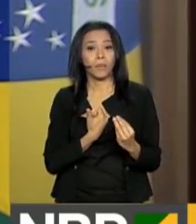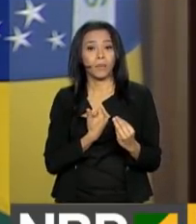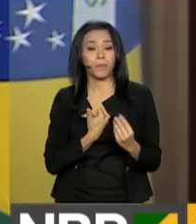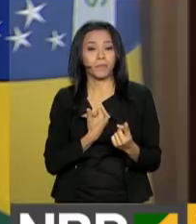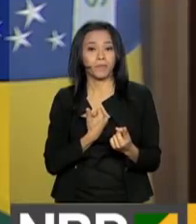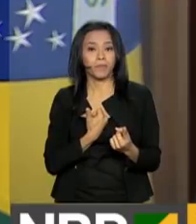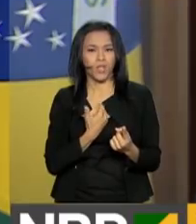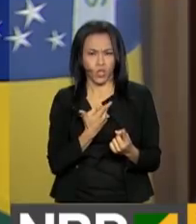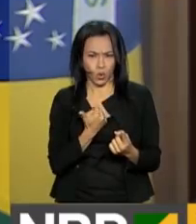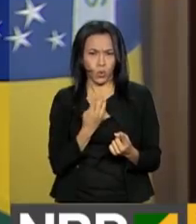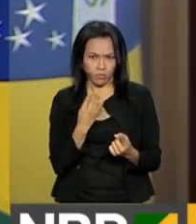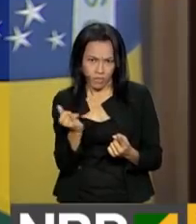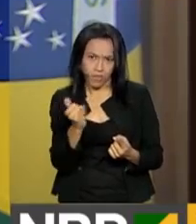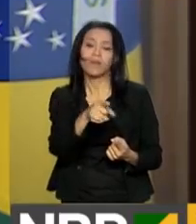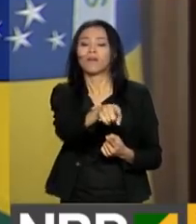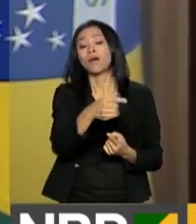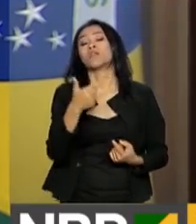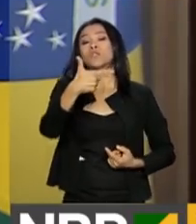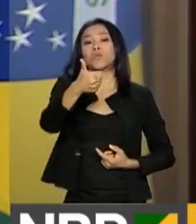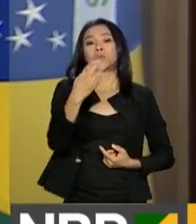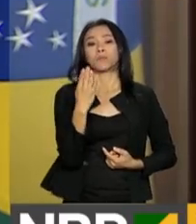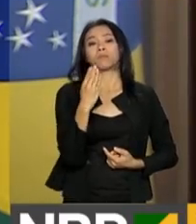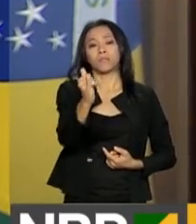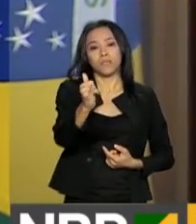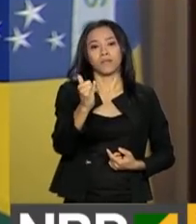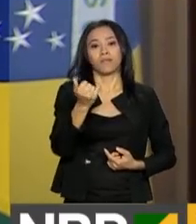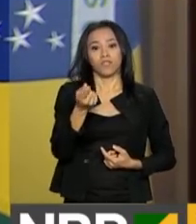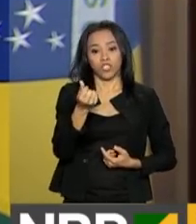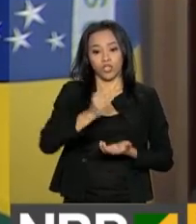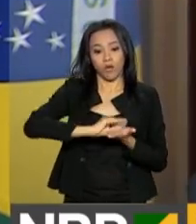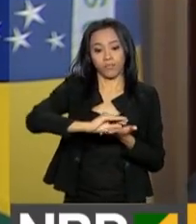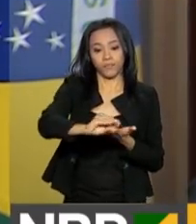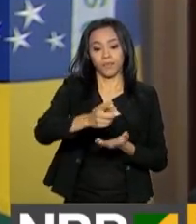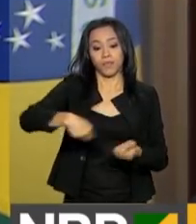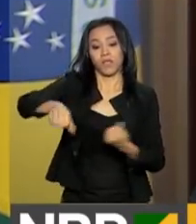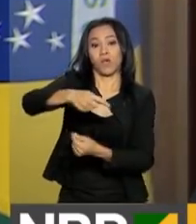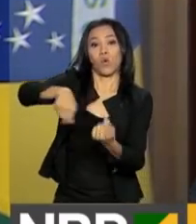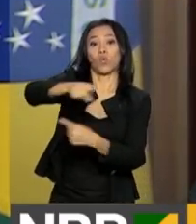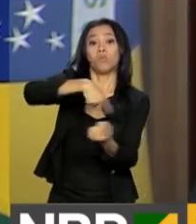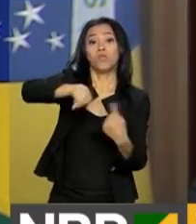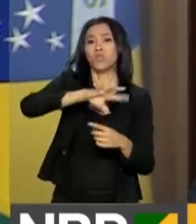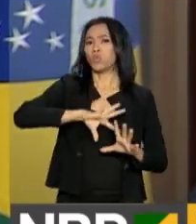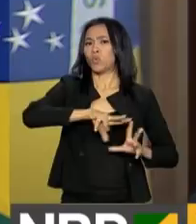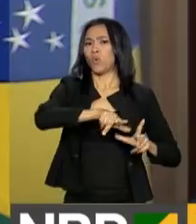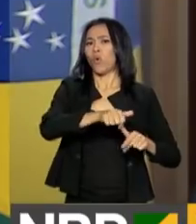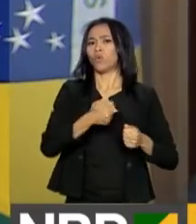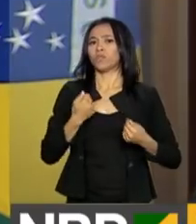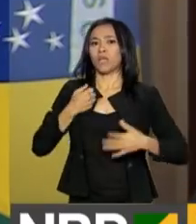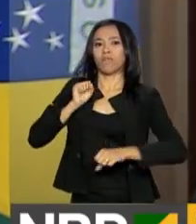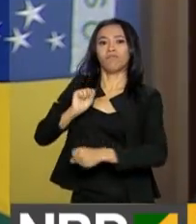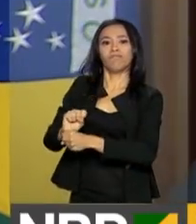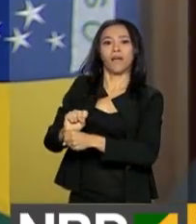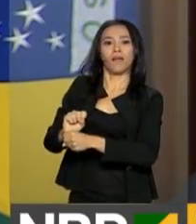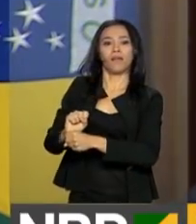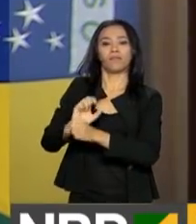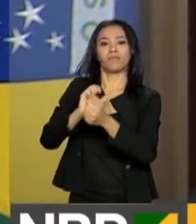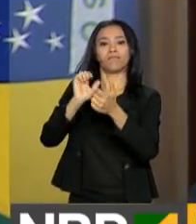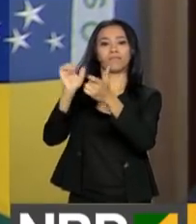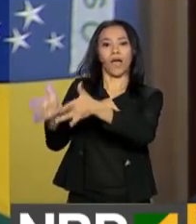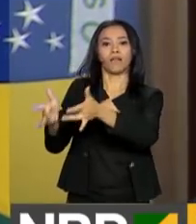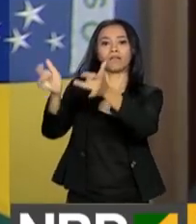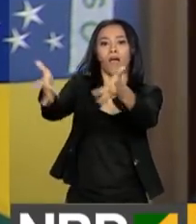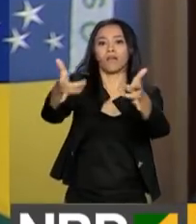12 bilhões 12 bilhões na economia estavam todos contingenciados nos vários bancos inclusive o banco